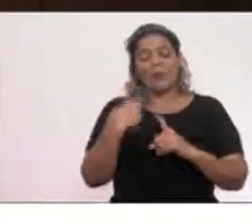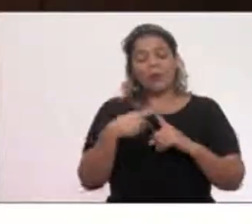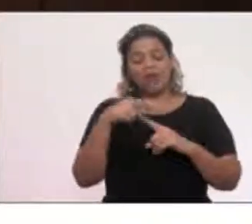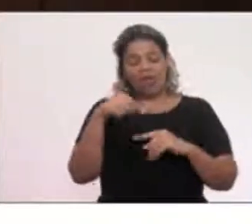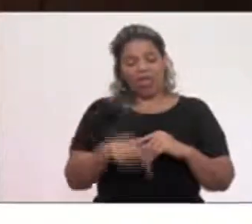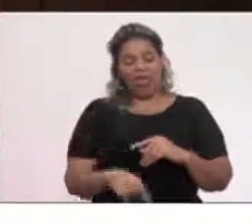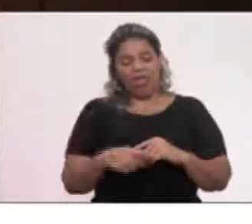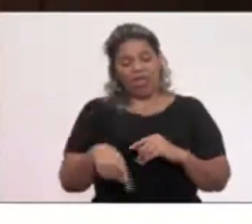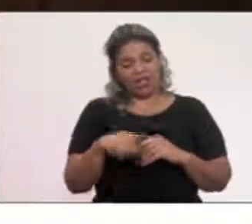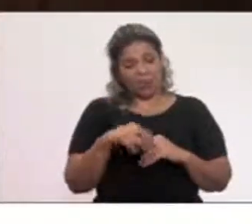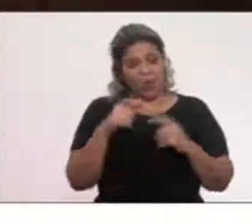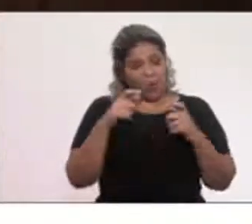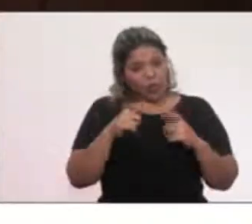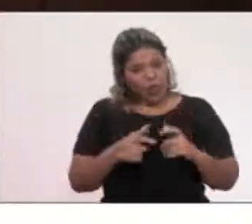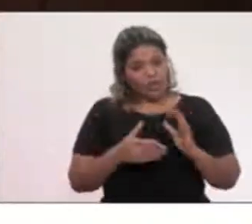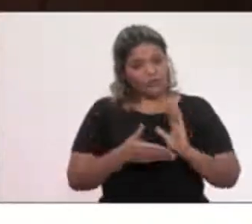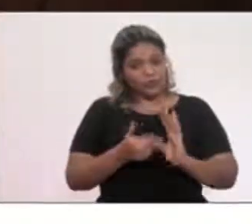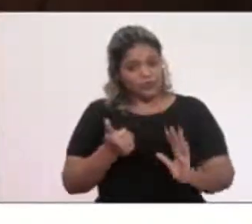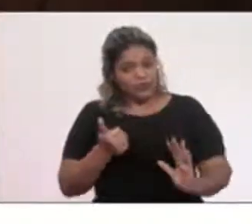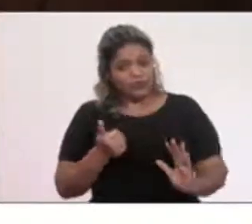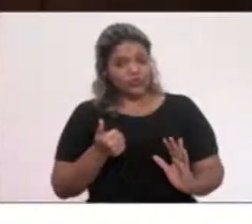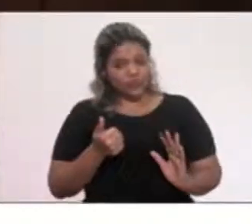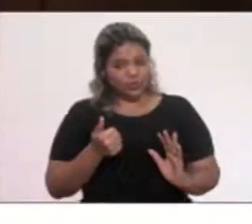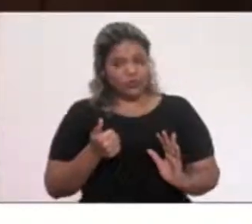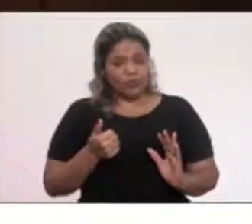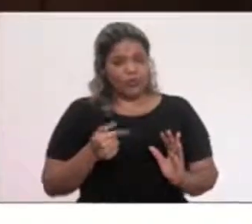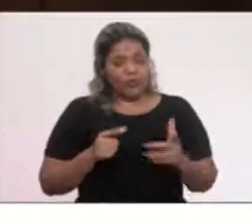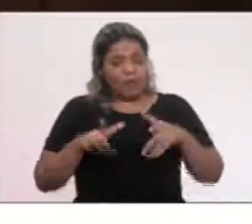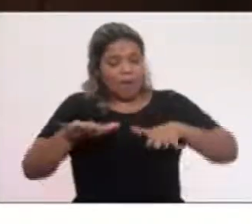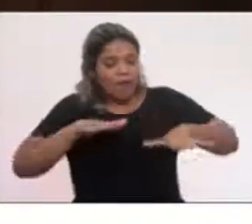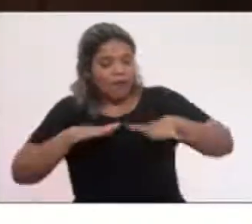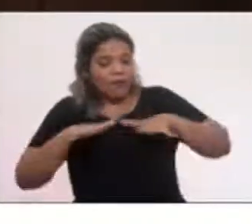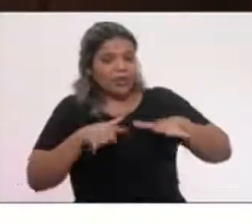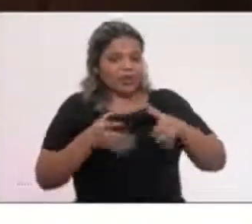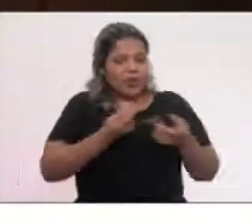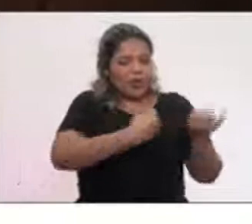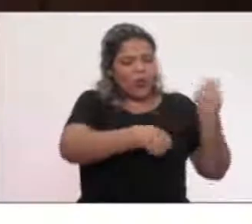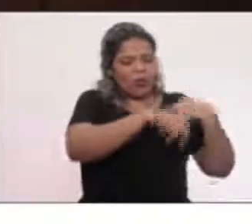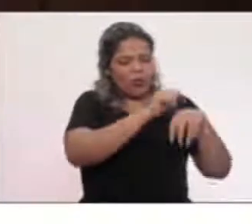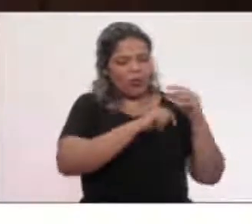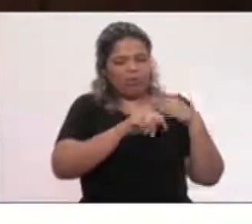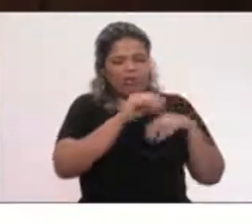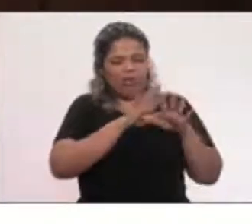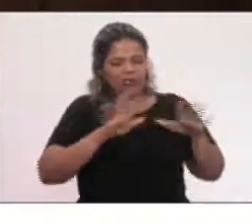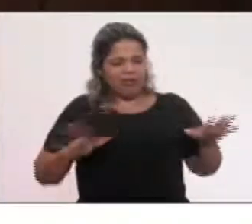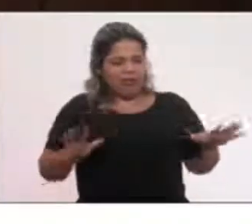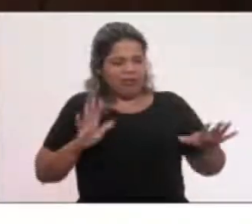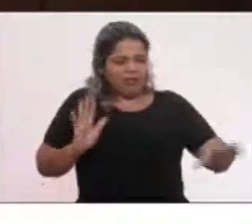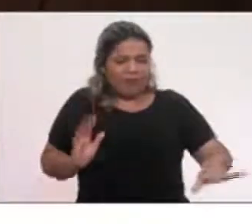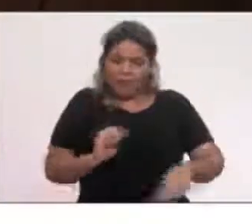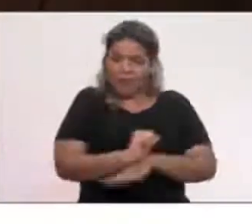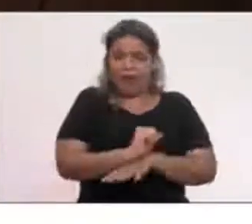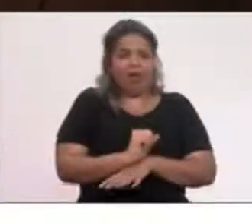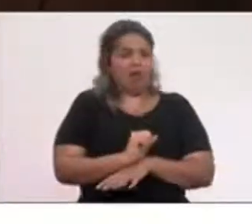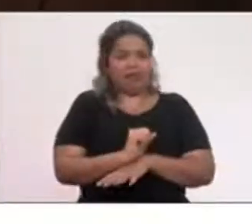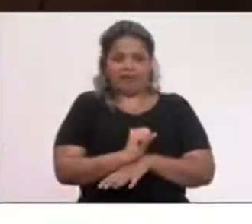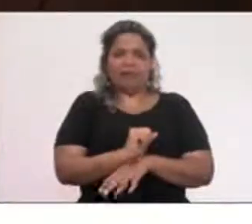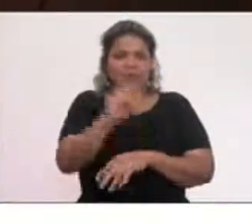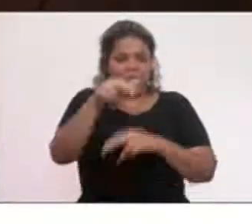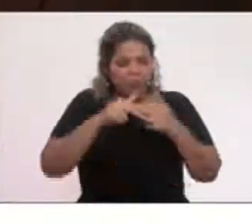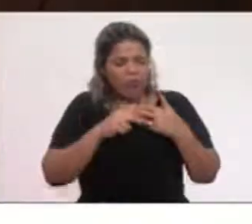municípios tiram boa parte da movimentação da sua economia justamente dos